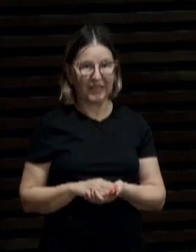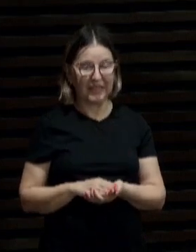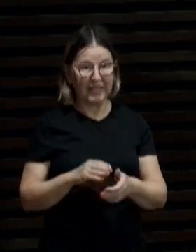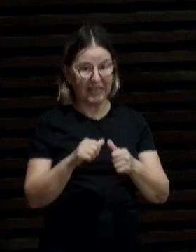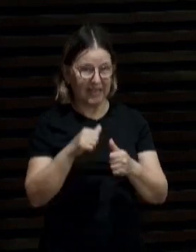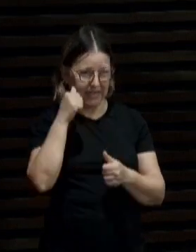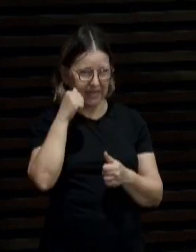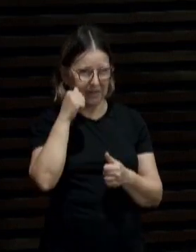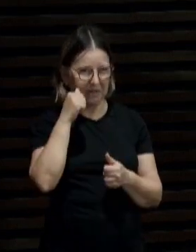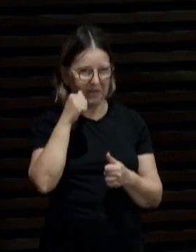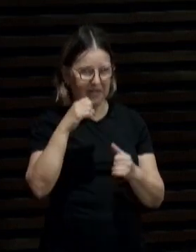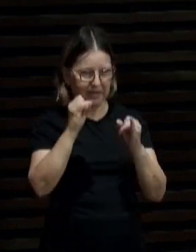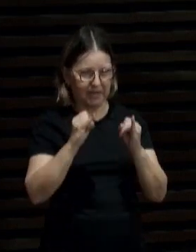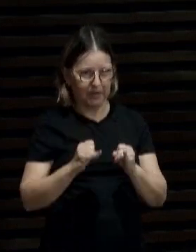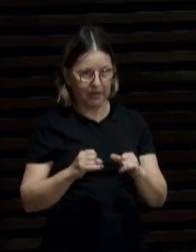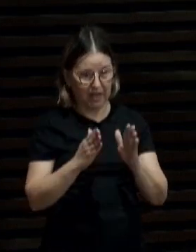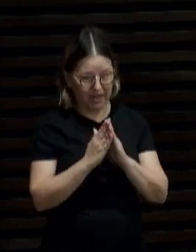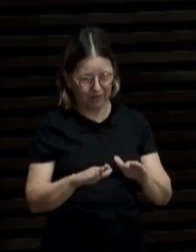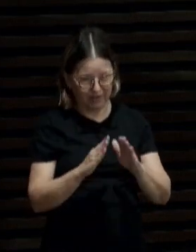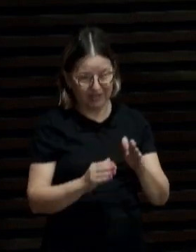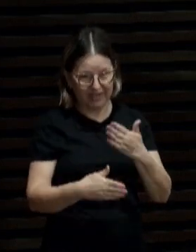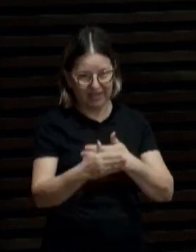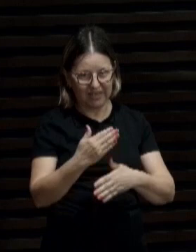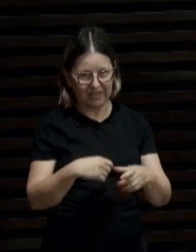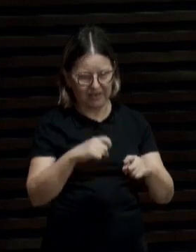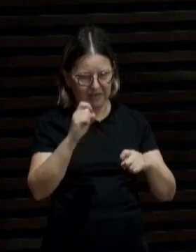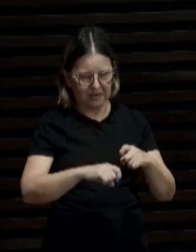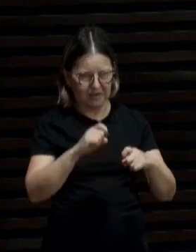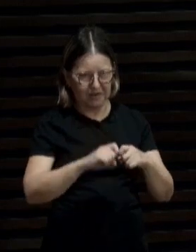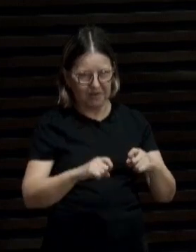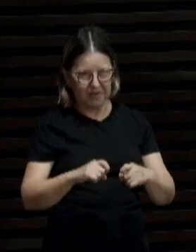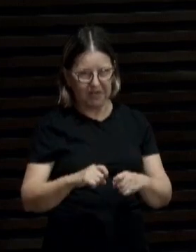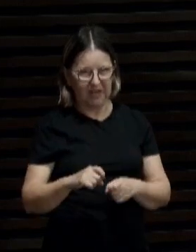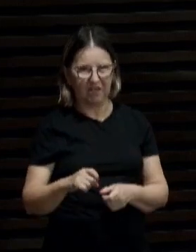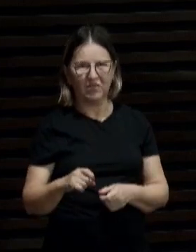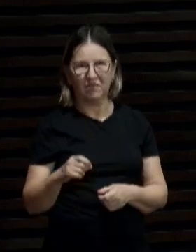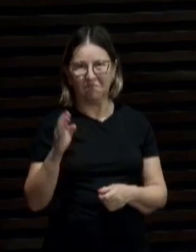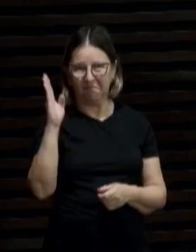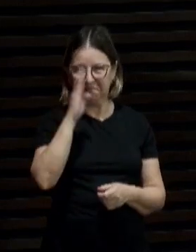é através da perversão sexual. Uma cidade idólatra,